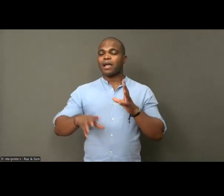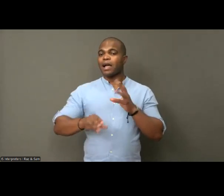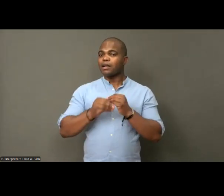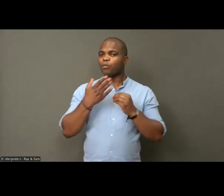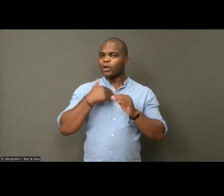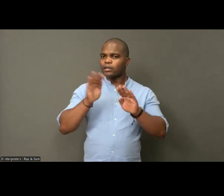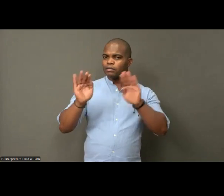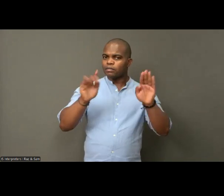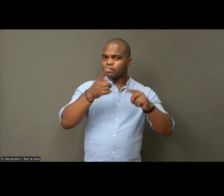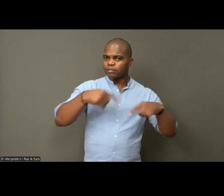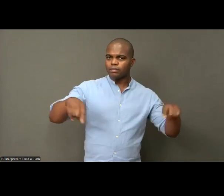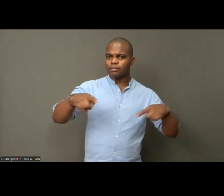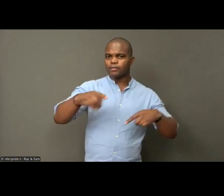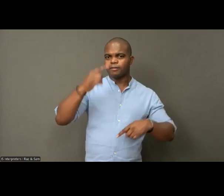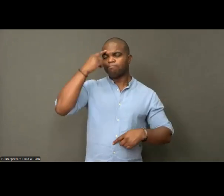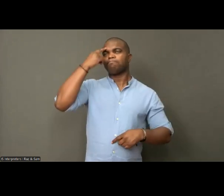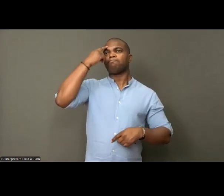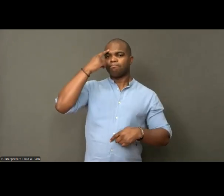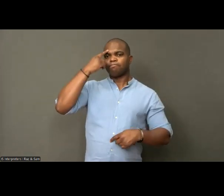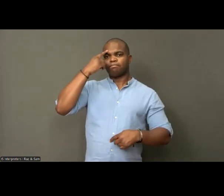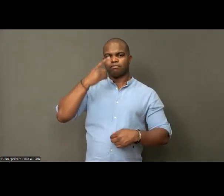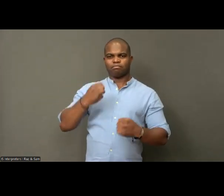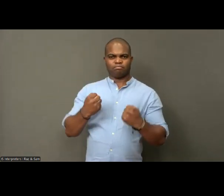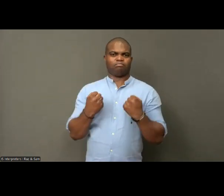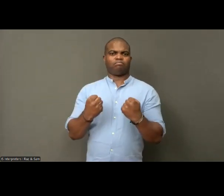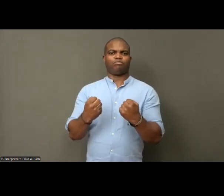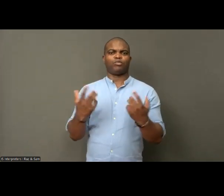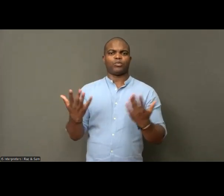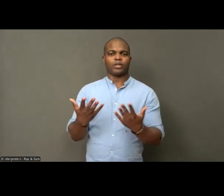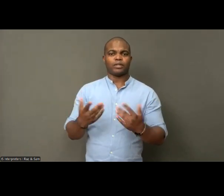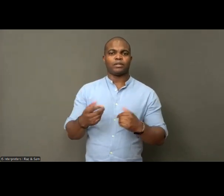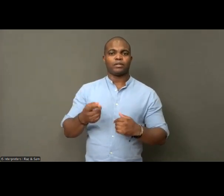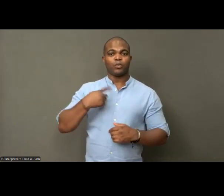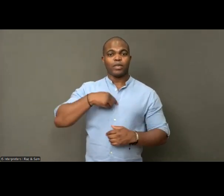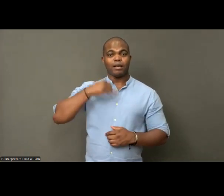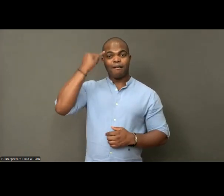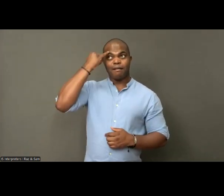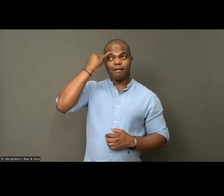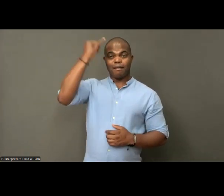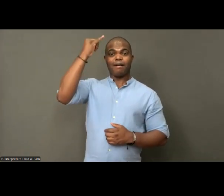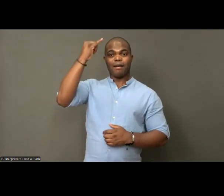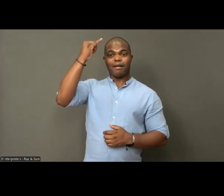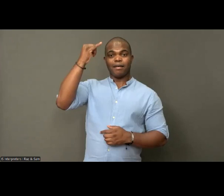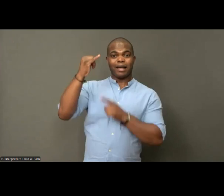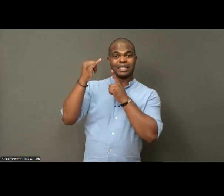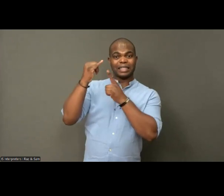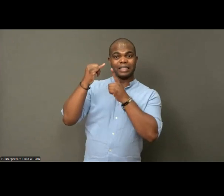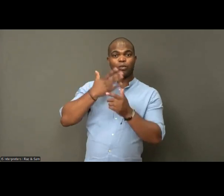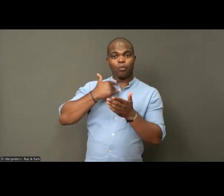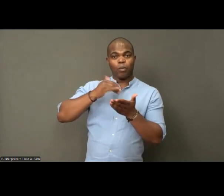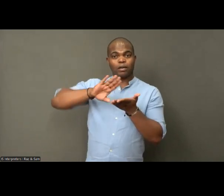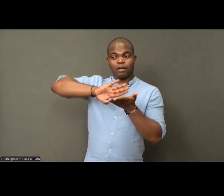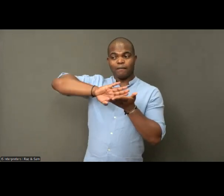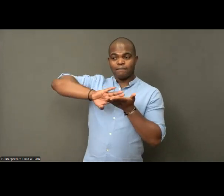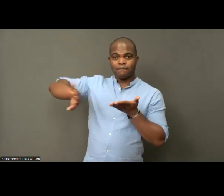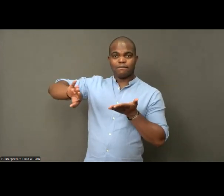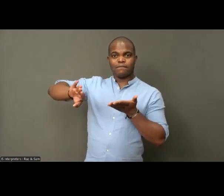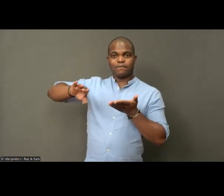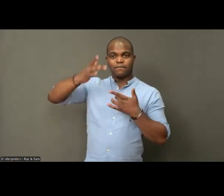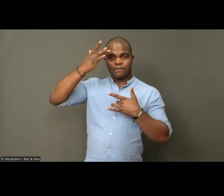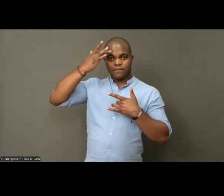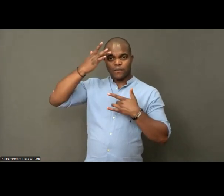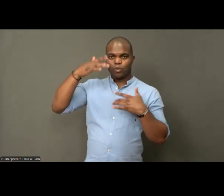um minutinho agora sobre o trabalho de eliminar essas doenças. Isso, o esforço contra essa é o tipo de ideia